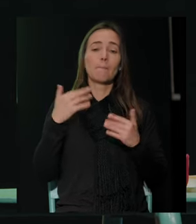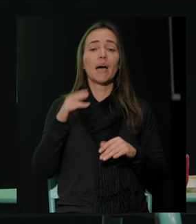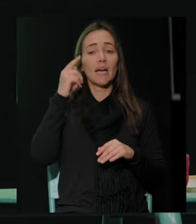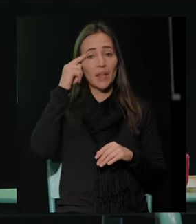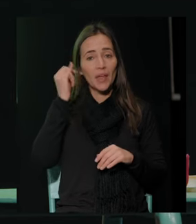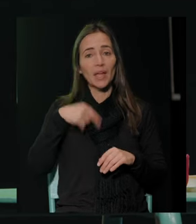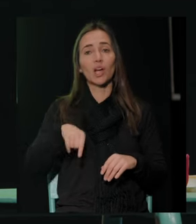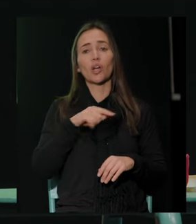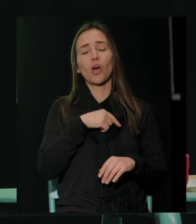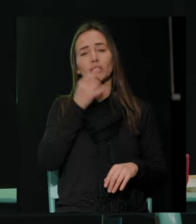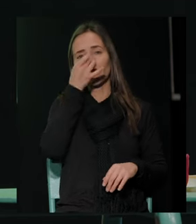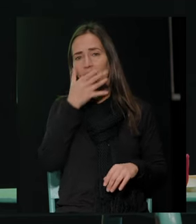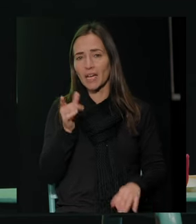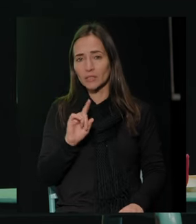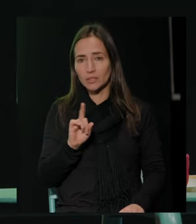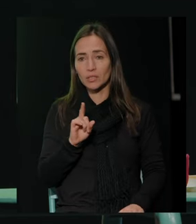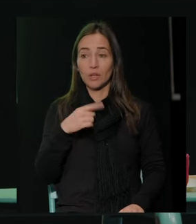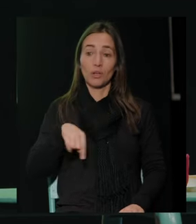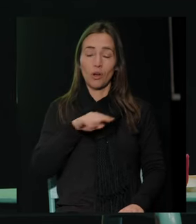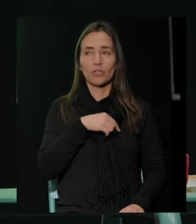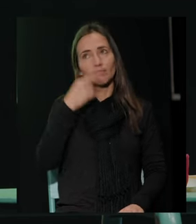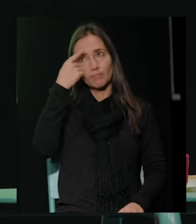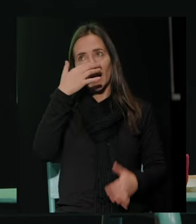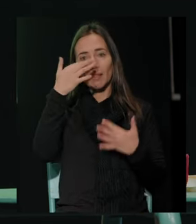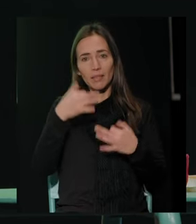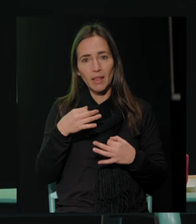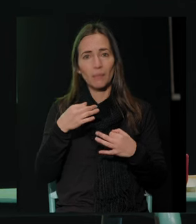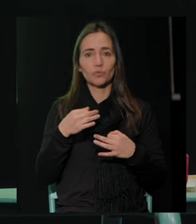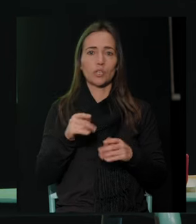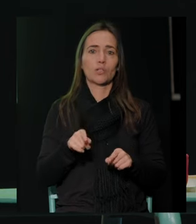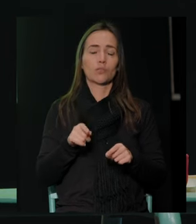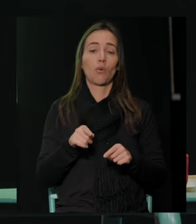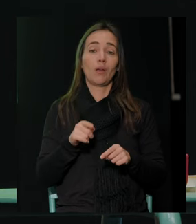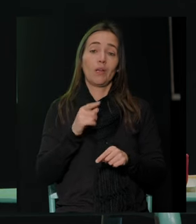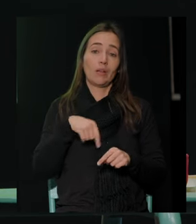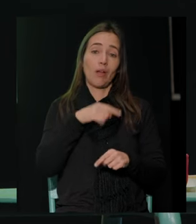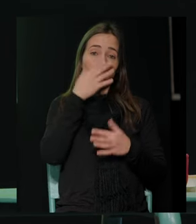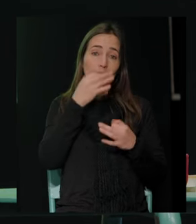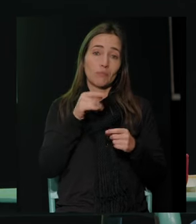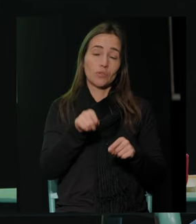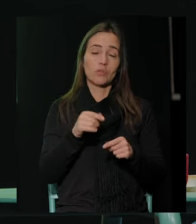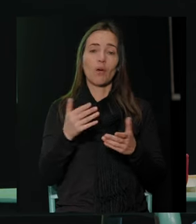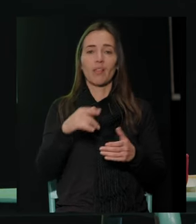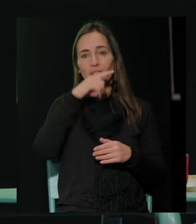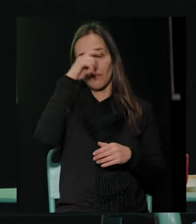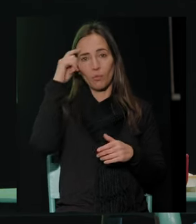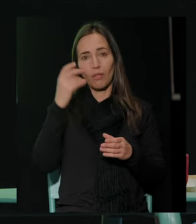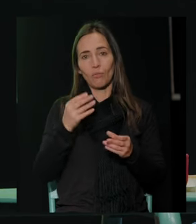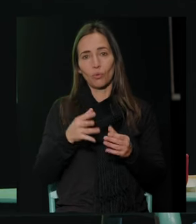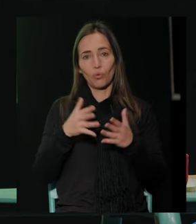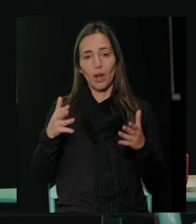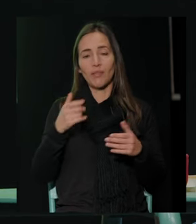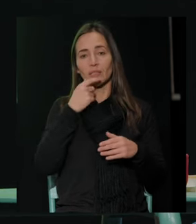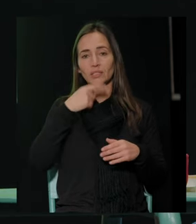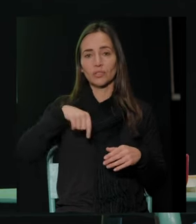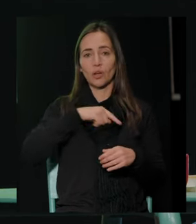que nós se calhar não somos frágeis, nós convencemos-nos disso, e como nos convencemos disso, agora temos uma dificuldade tremenda enquanto políticos,